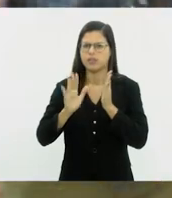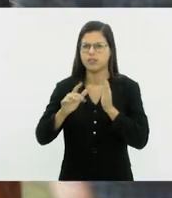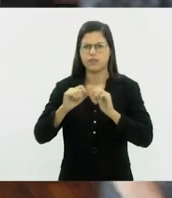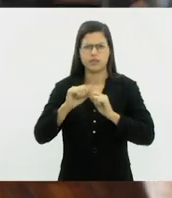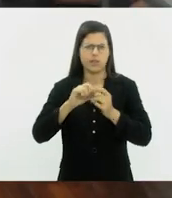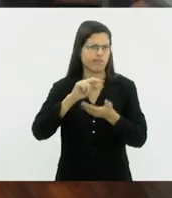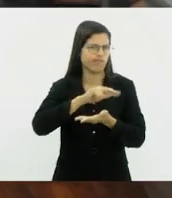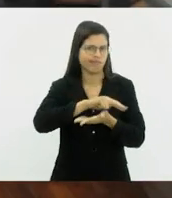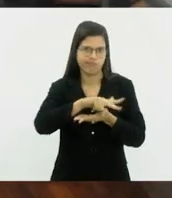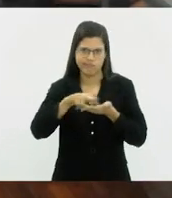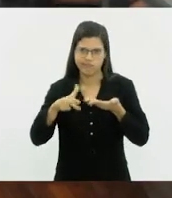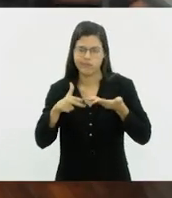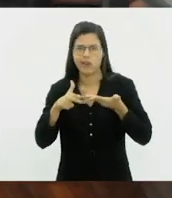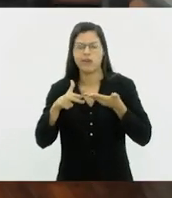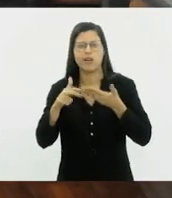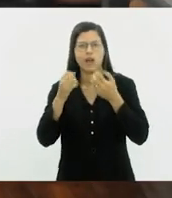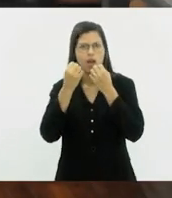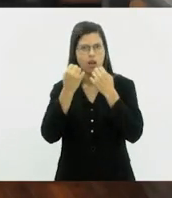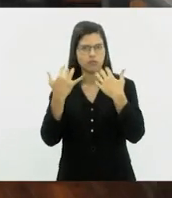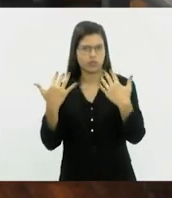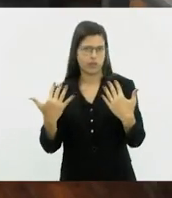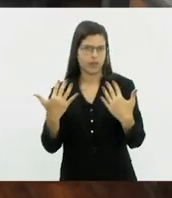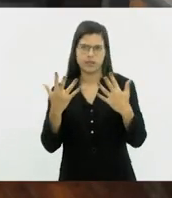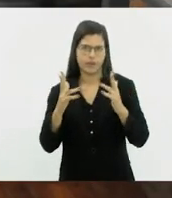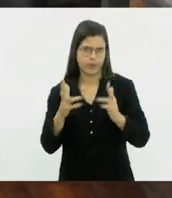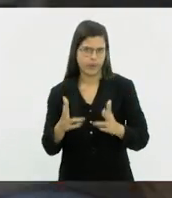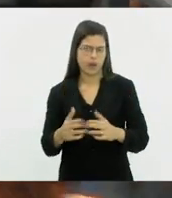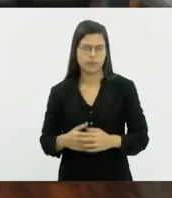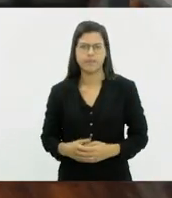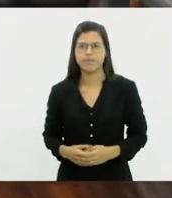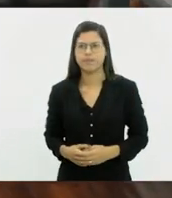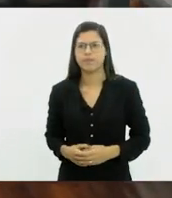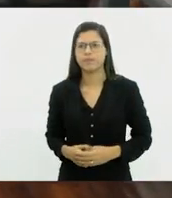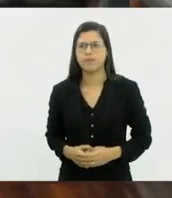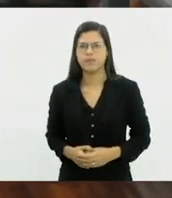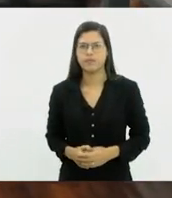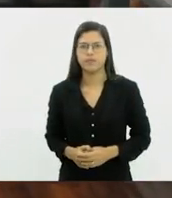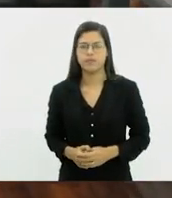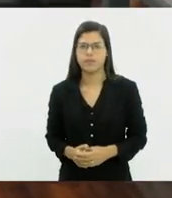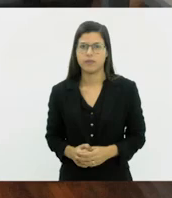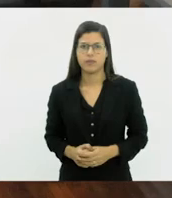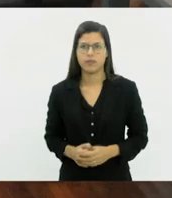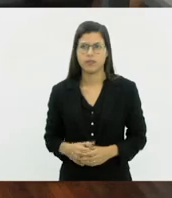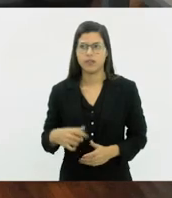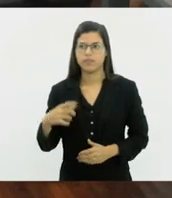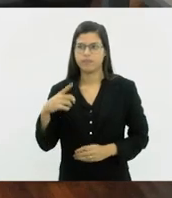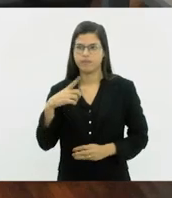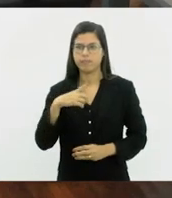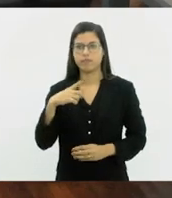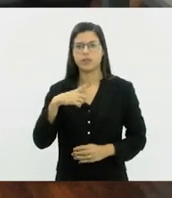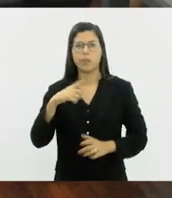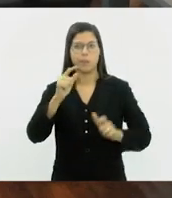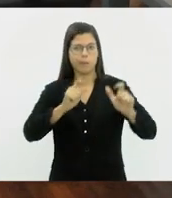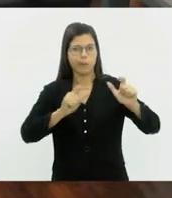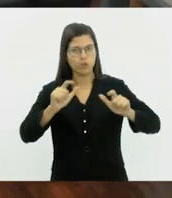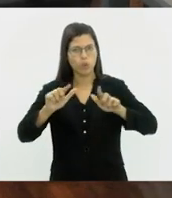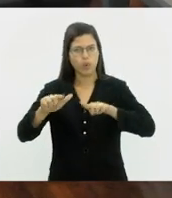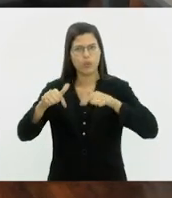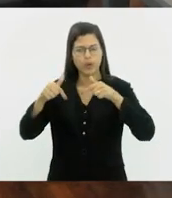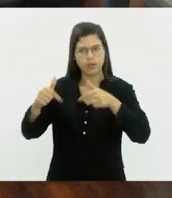vezes audiências dessa natureza eh temos autoridades ativistas